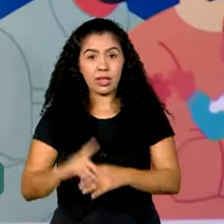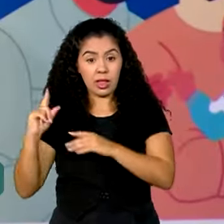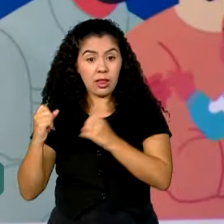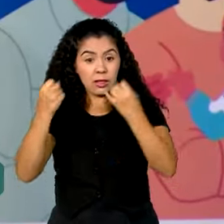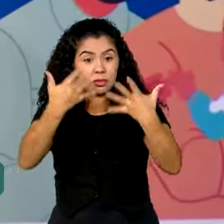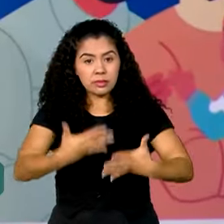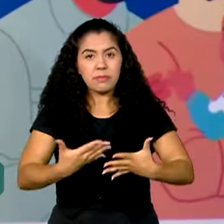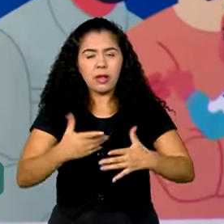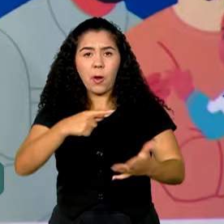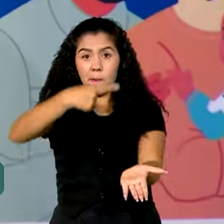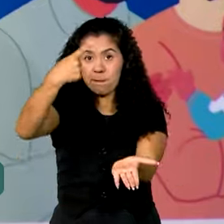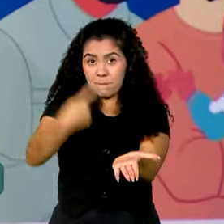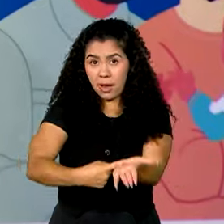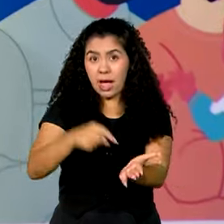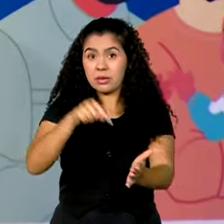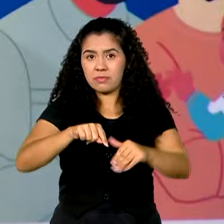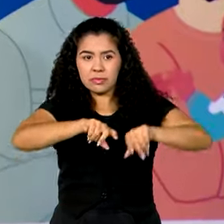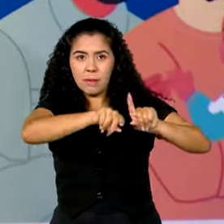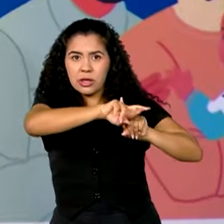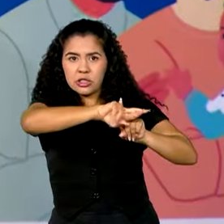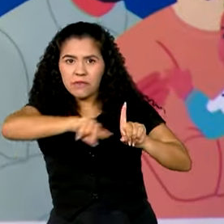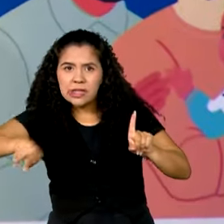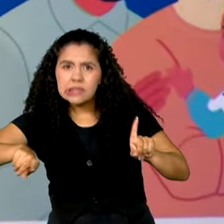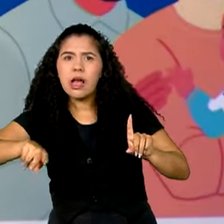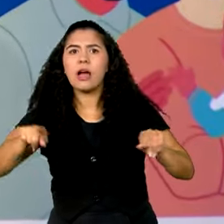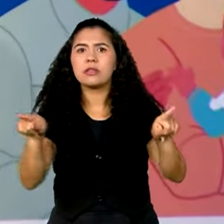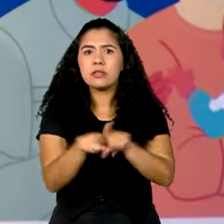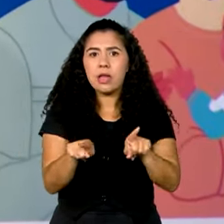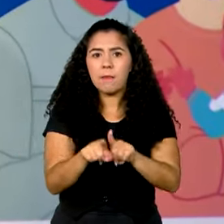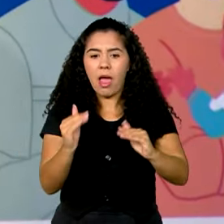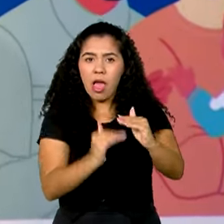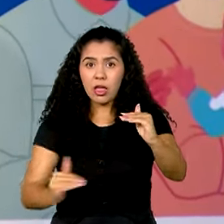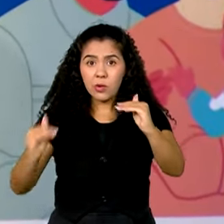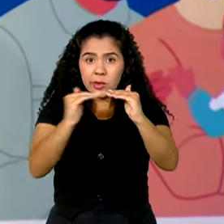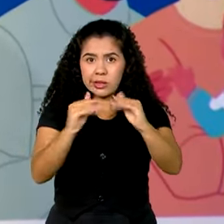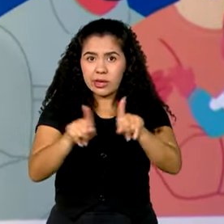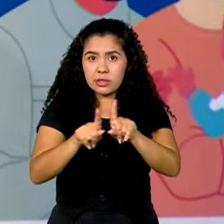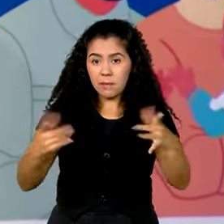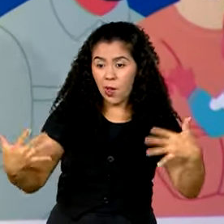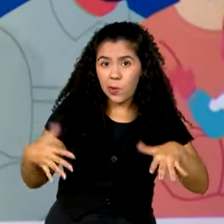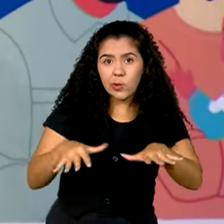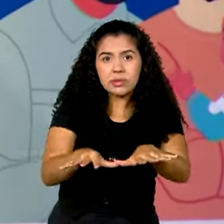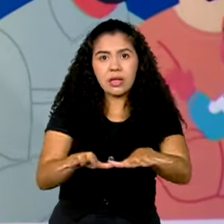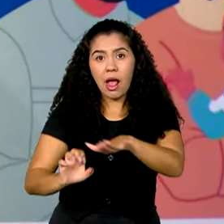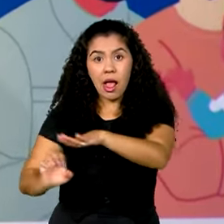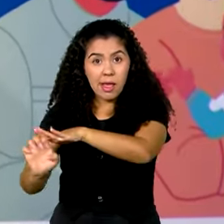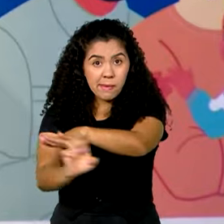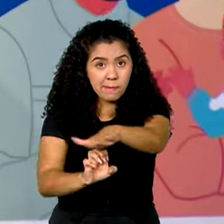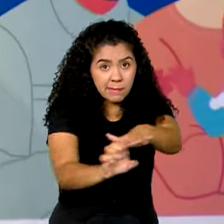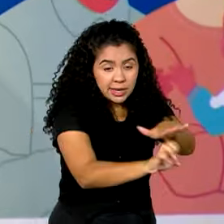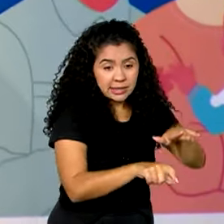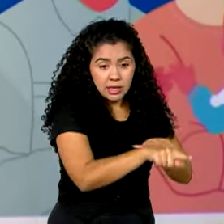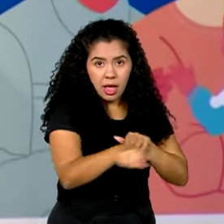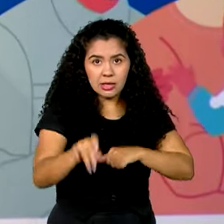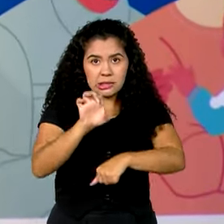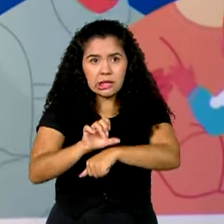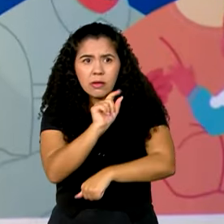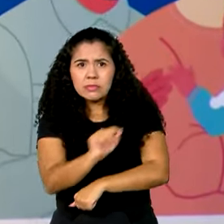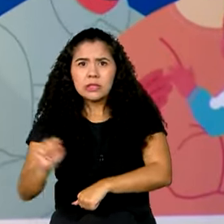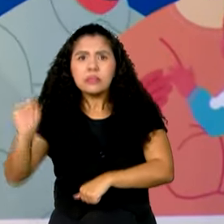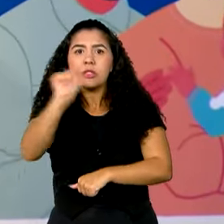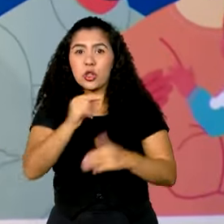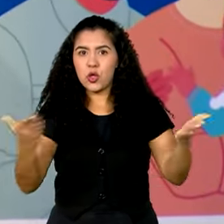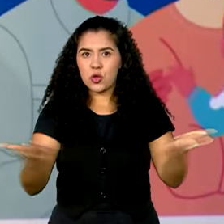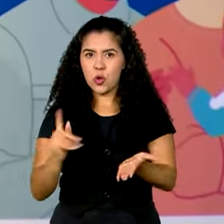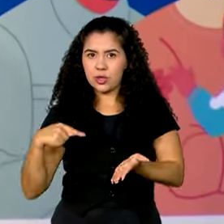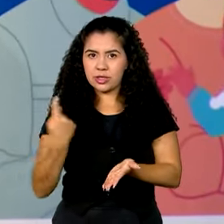diversidade, equidade e inclusão nas empresas estatais que estamos firmando hoje